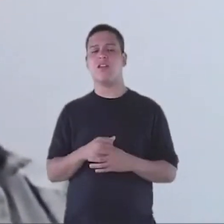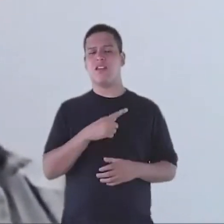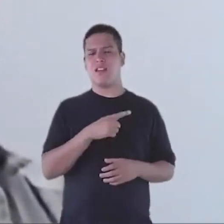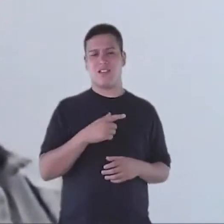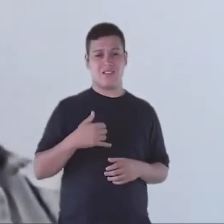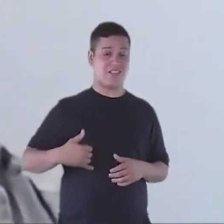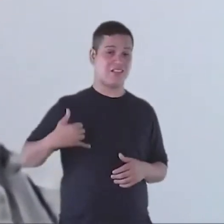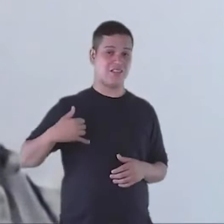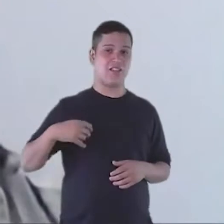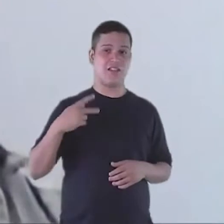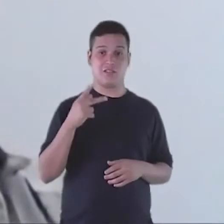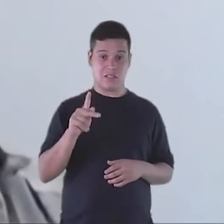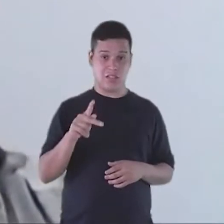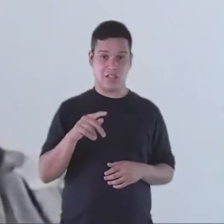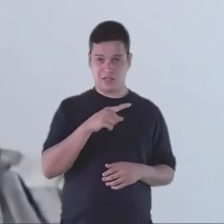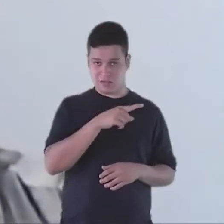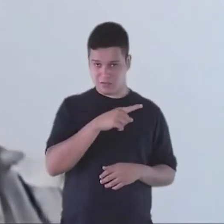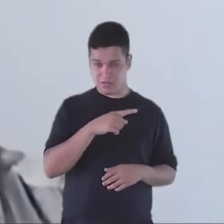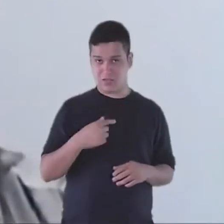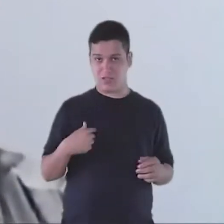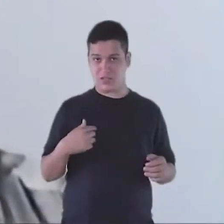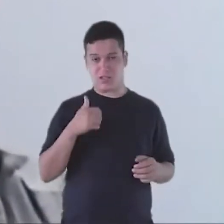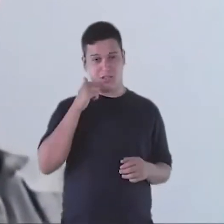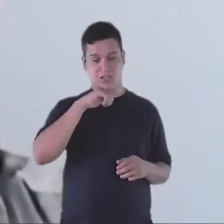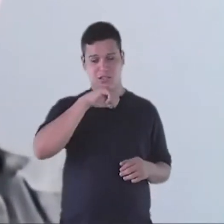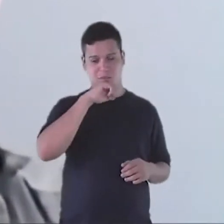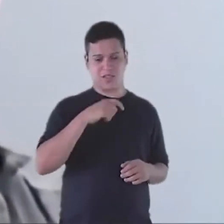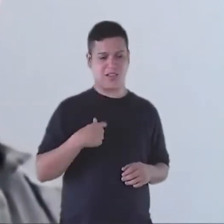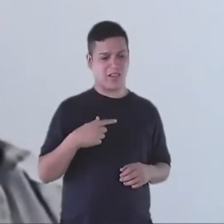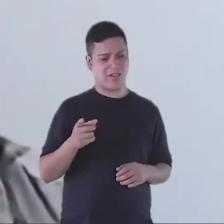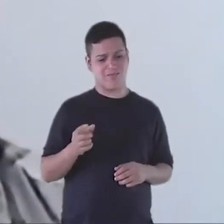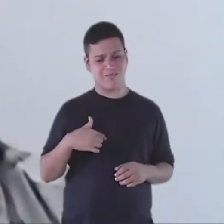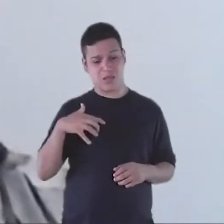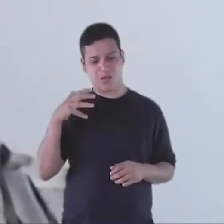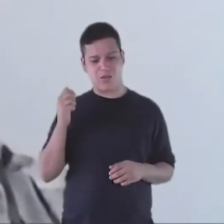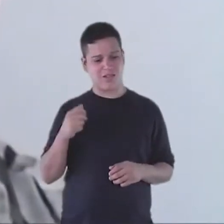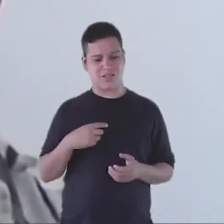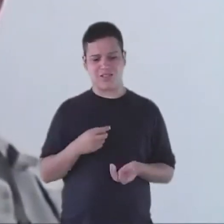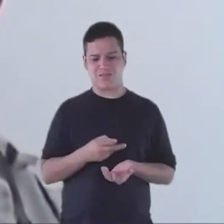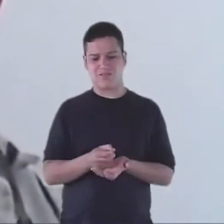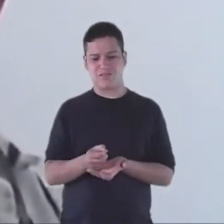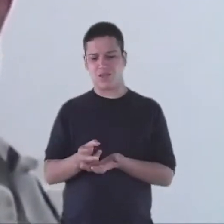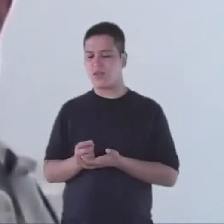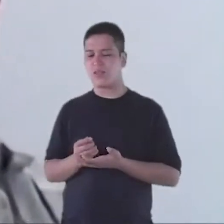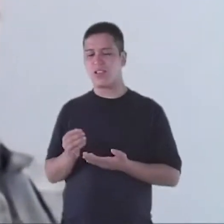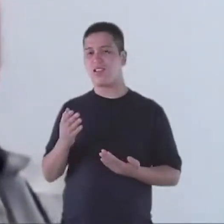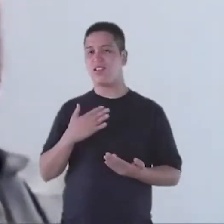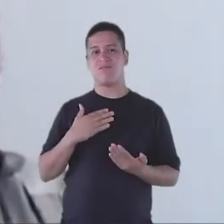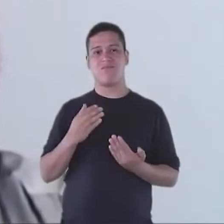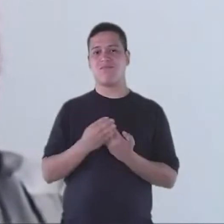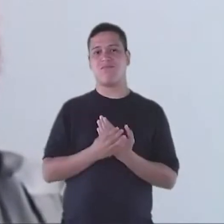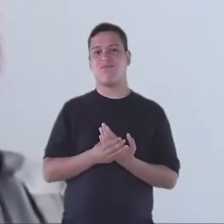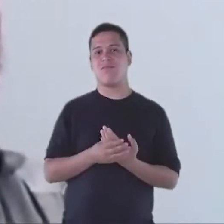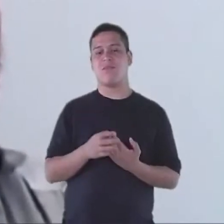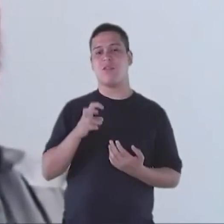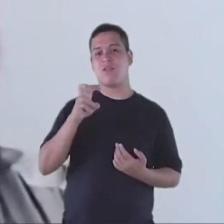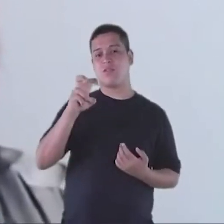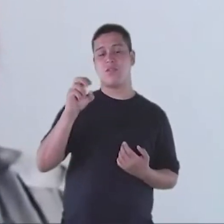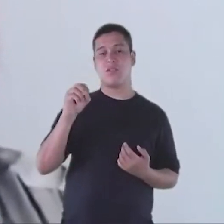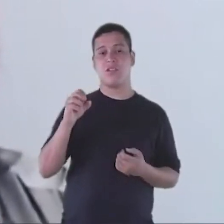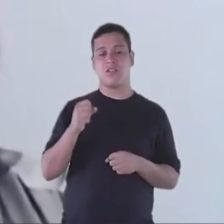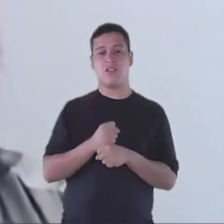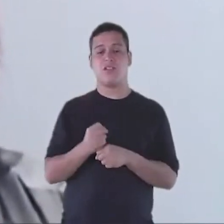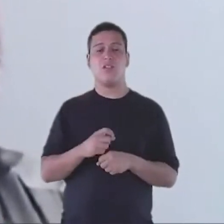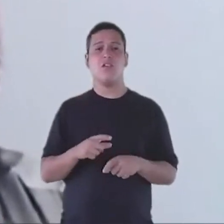dela, não teria publicado. Ela começou tardiamente.